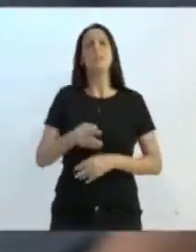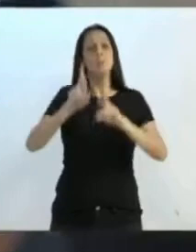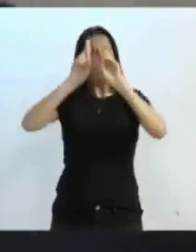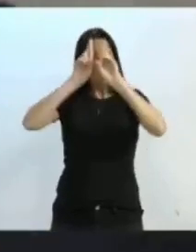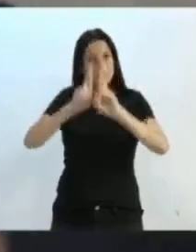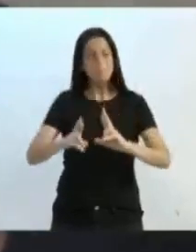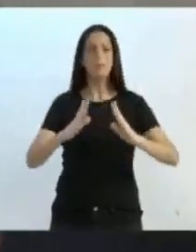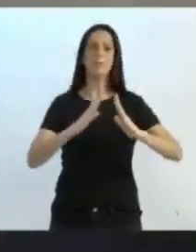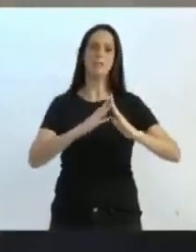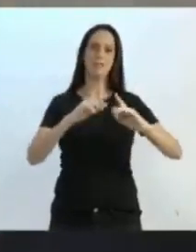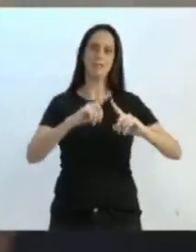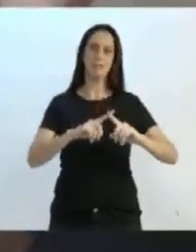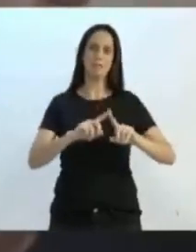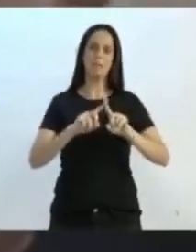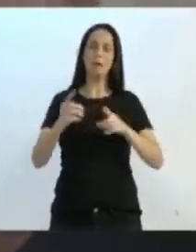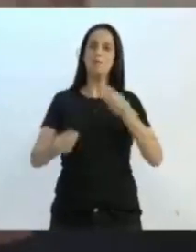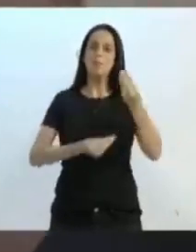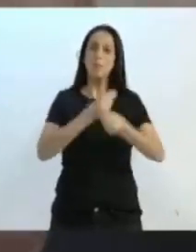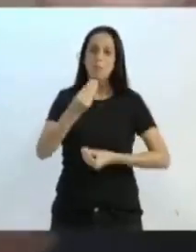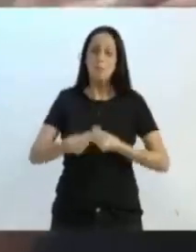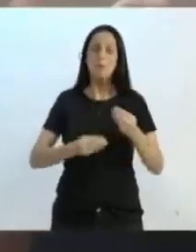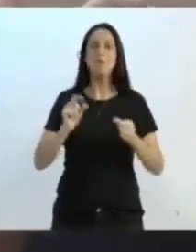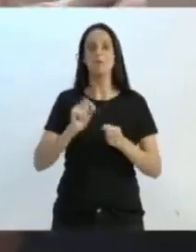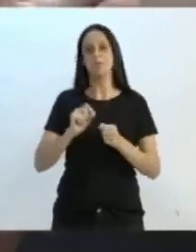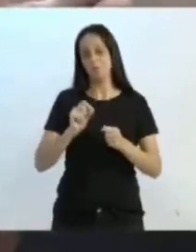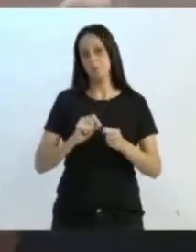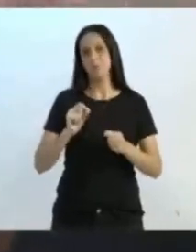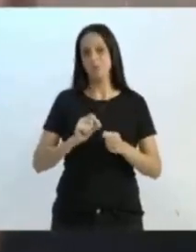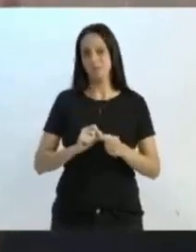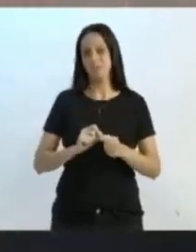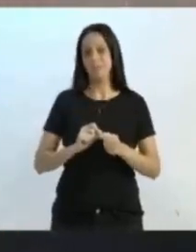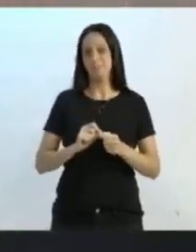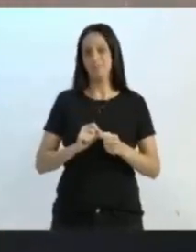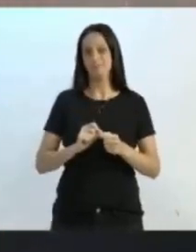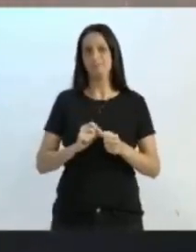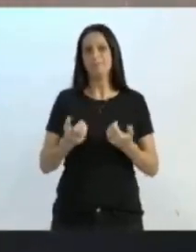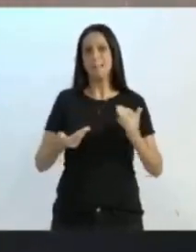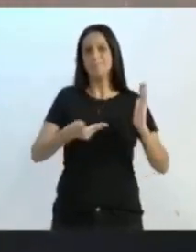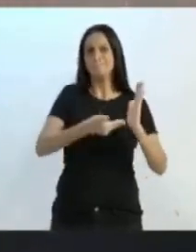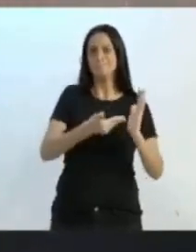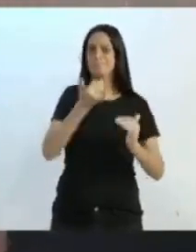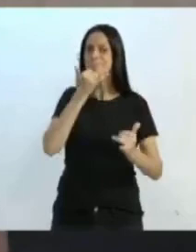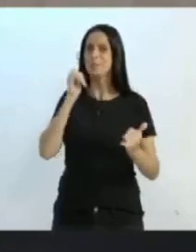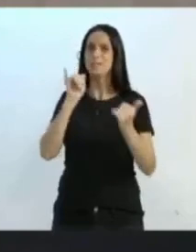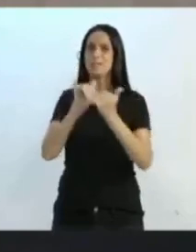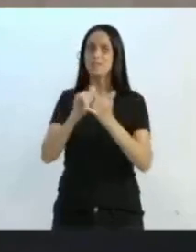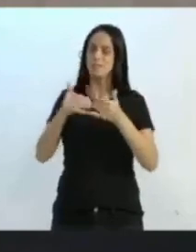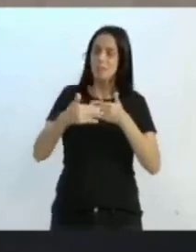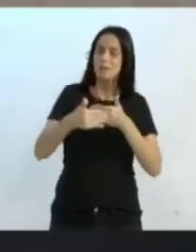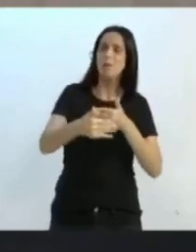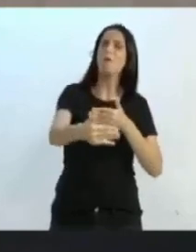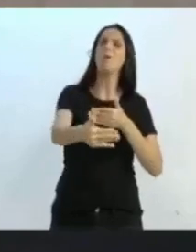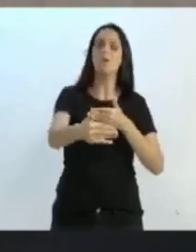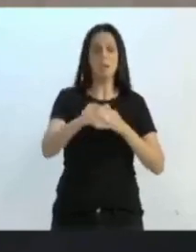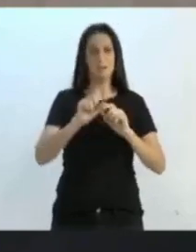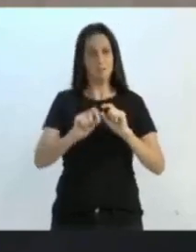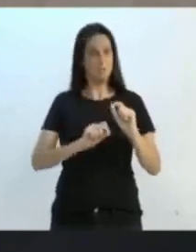igrejas, mas a forma que foi feito, está sendo feito esse perdão, então que de agora em diante começasse a